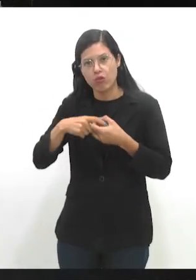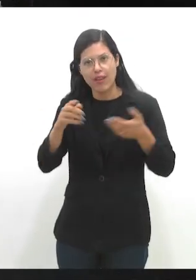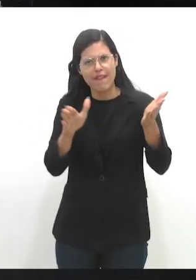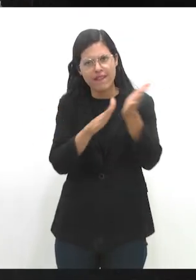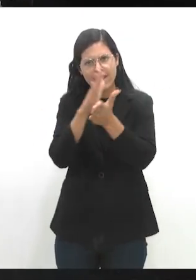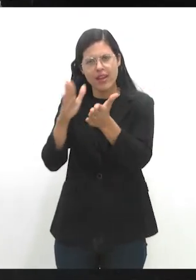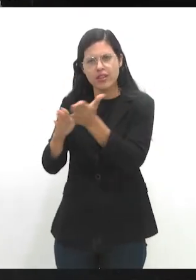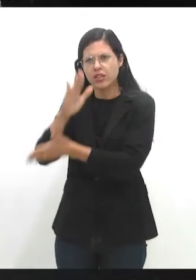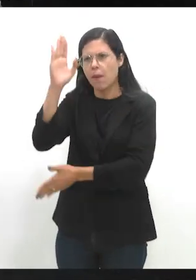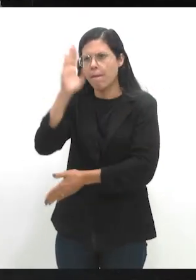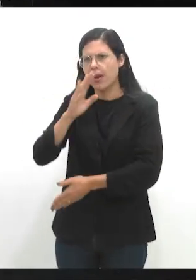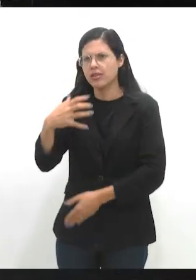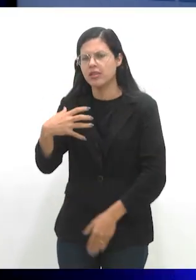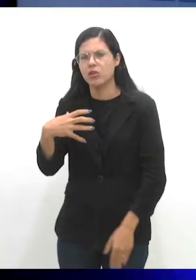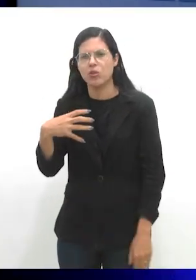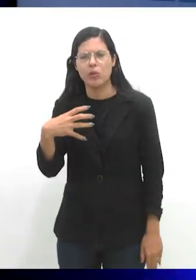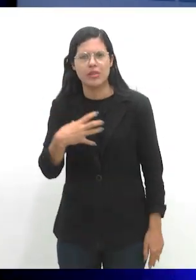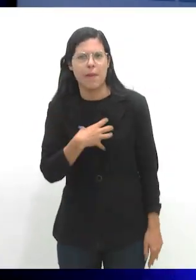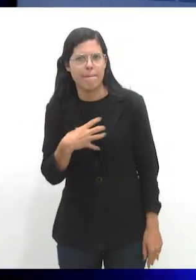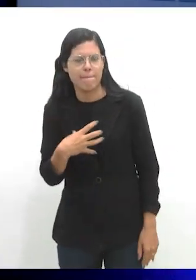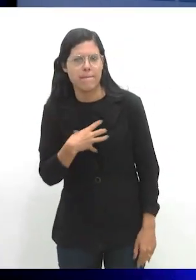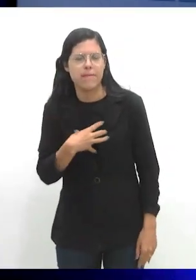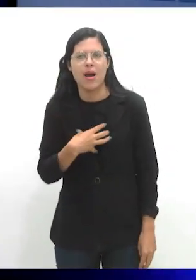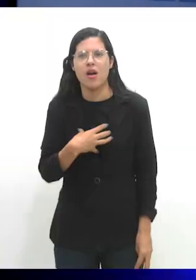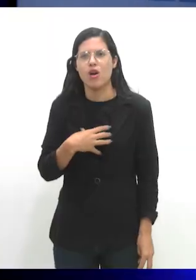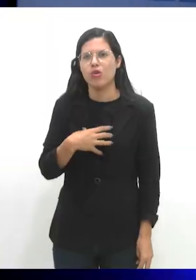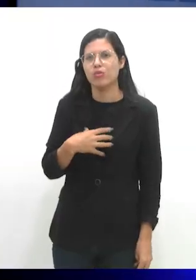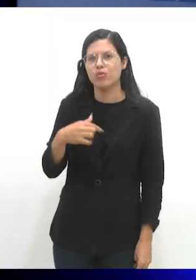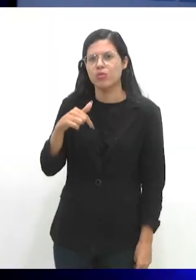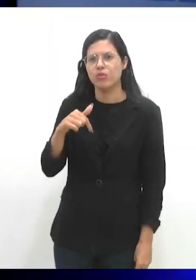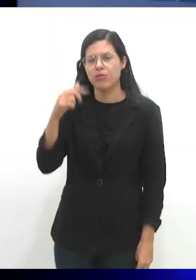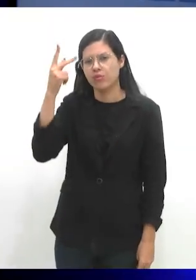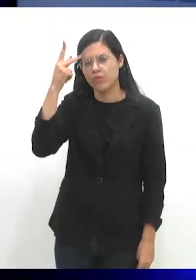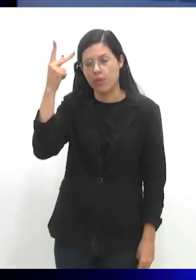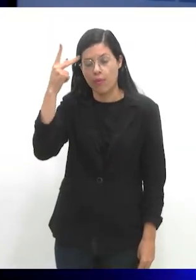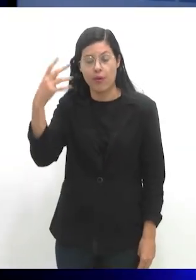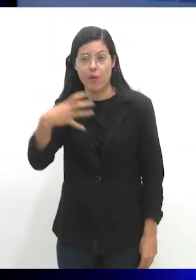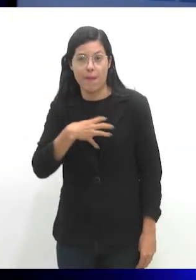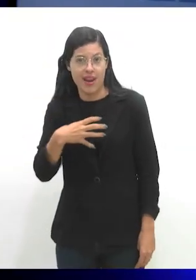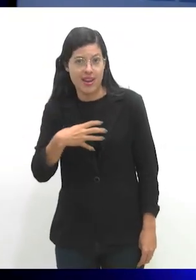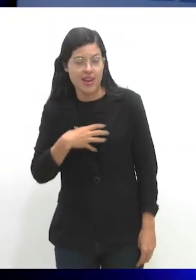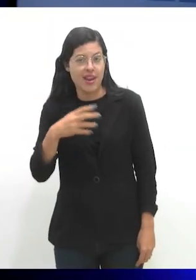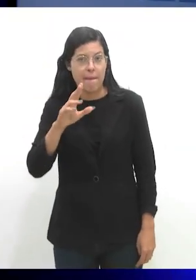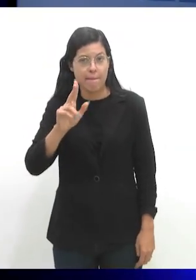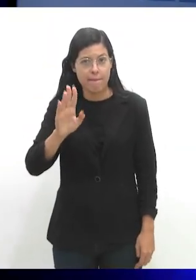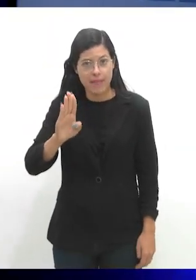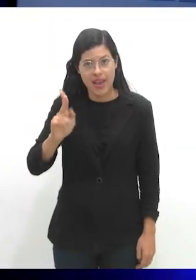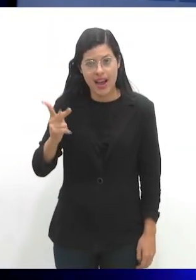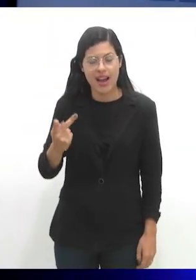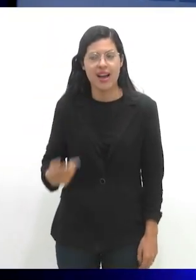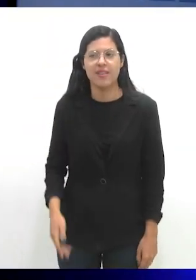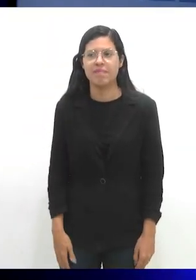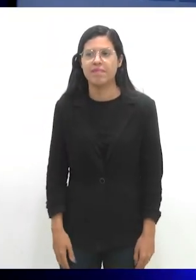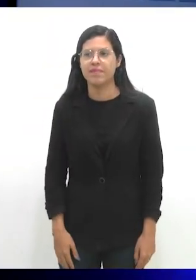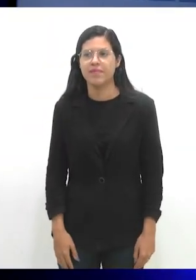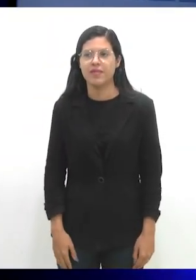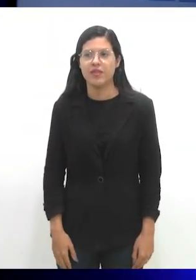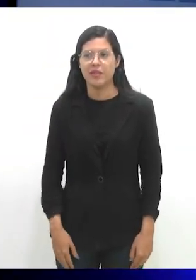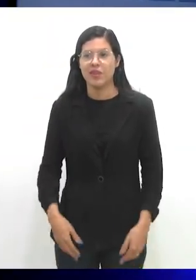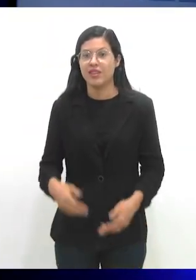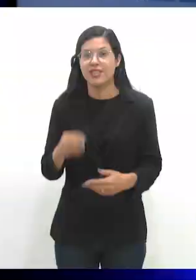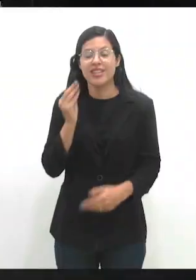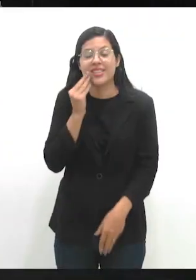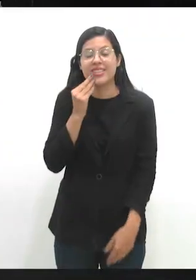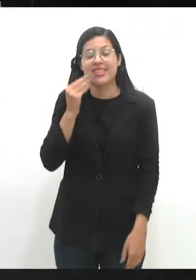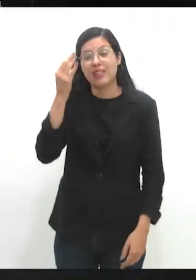a Bahia, São Paulo, Belo Horizonte, porque teve briga na porta. É uma coisa de doido. Até hoje a gente fica meio tentando entender. Mas